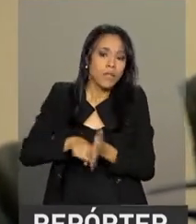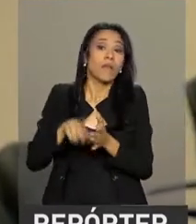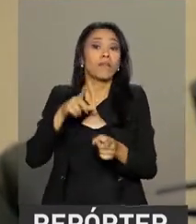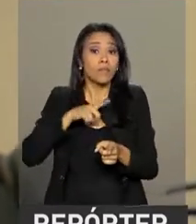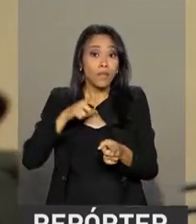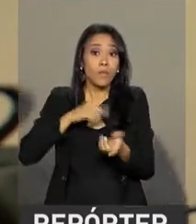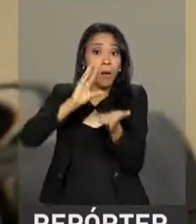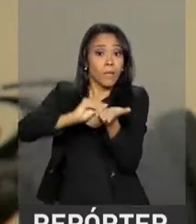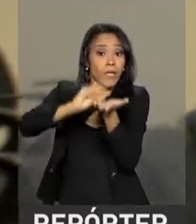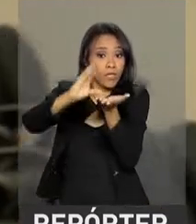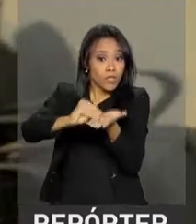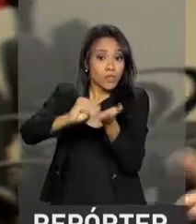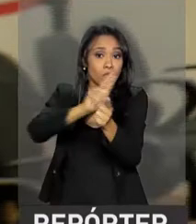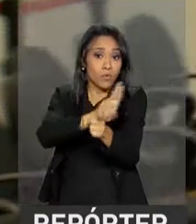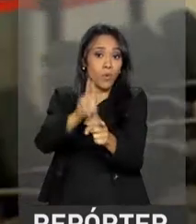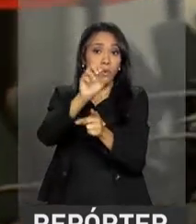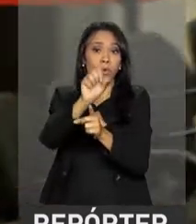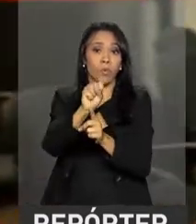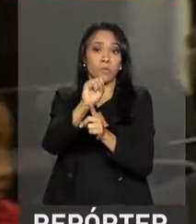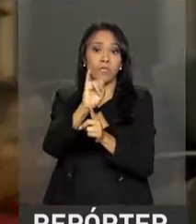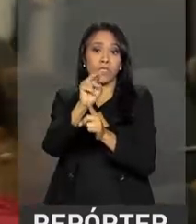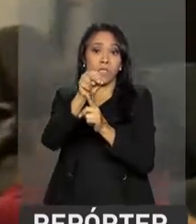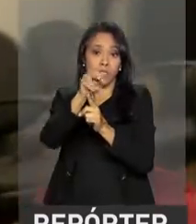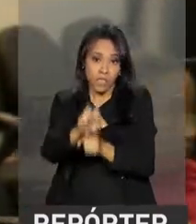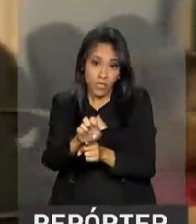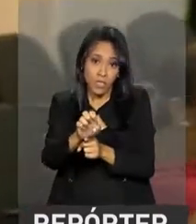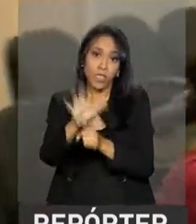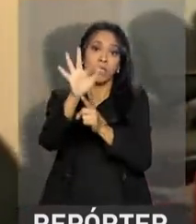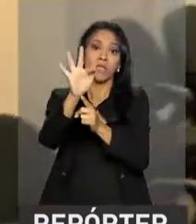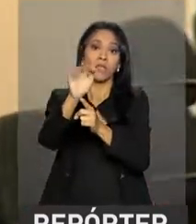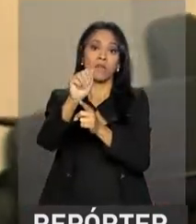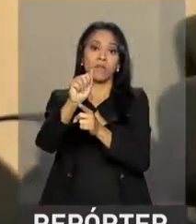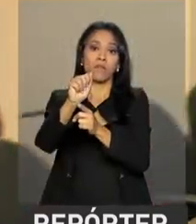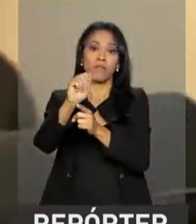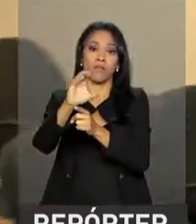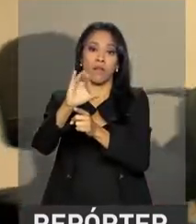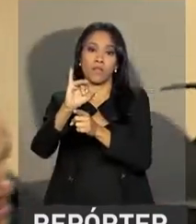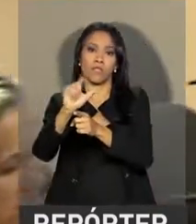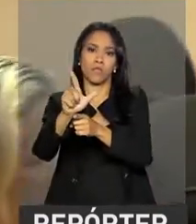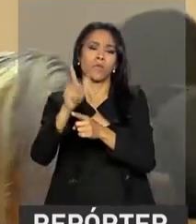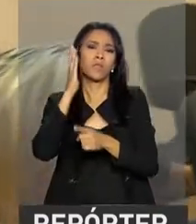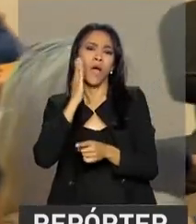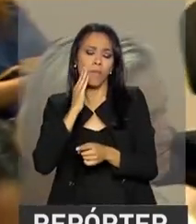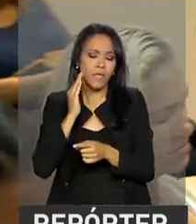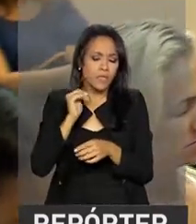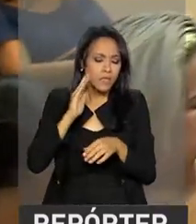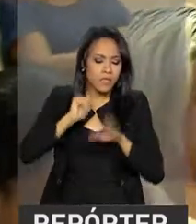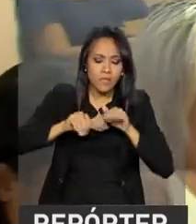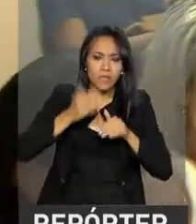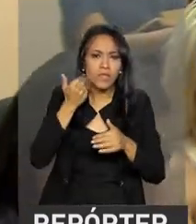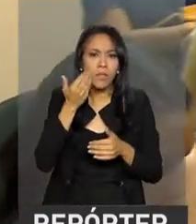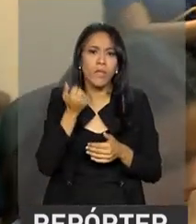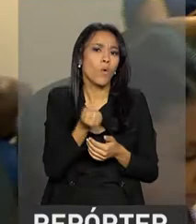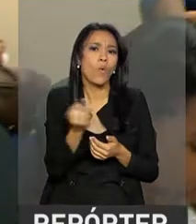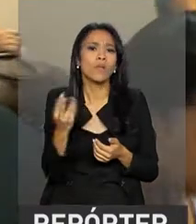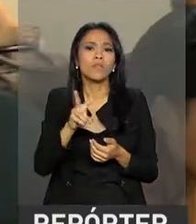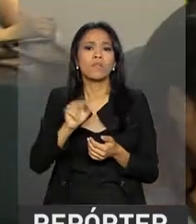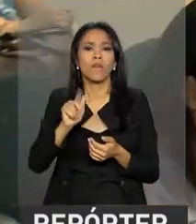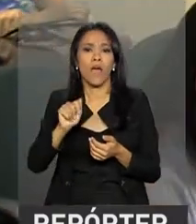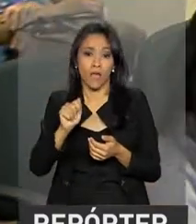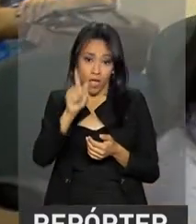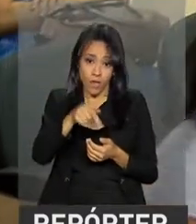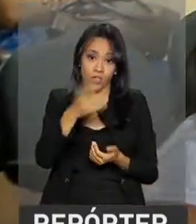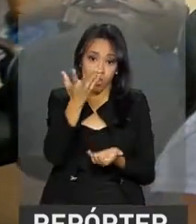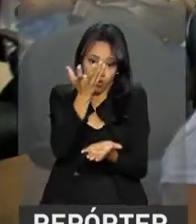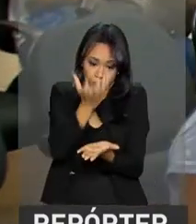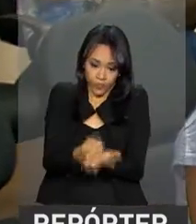existe um aplicativo cine fácil lá o cidadão pode se candidatar às vagas e acompanhar todo o processo agora que a vanessa já baixou